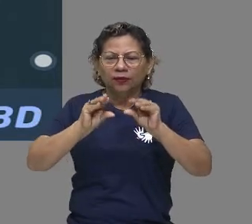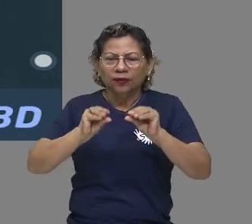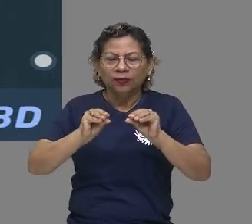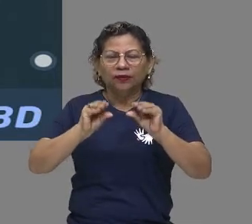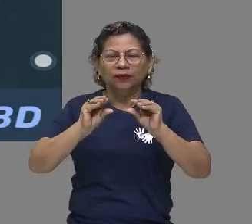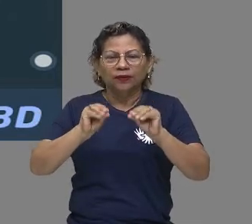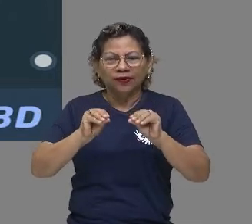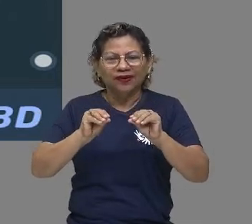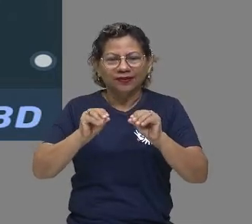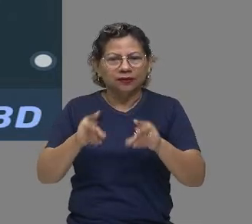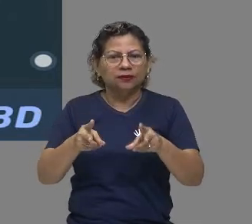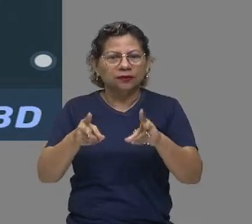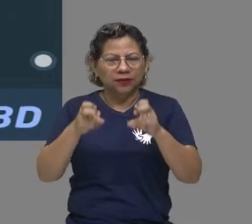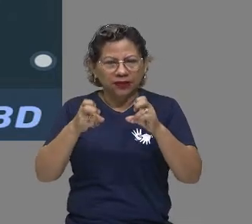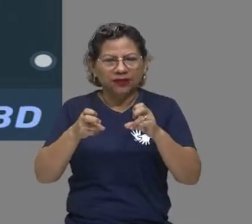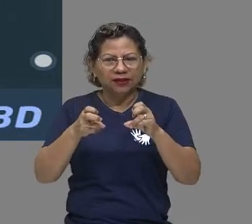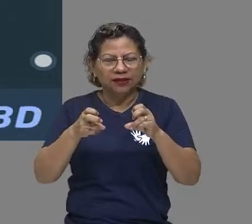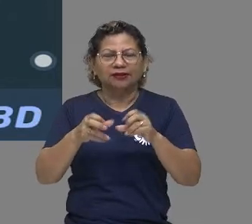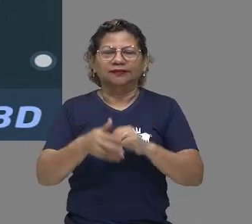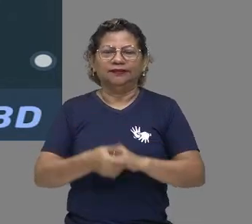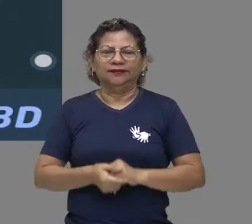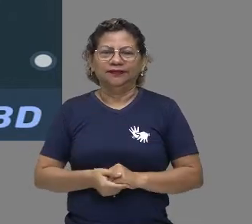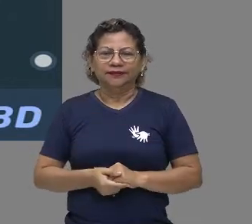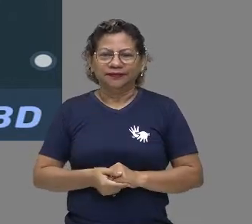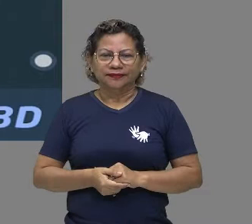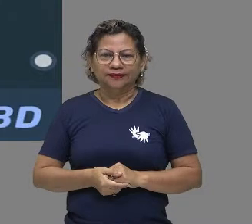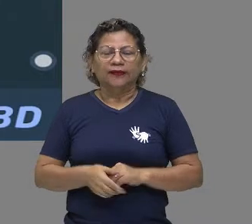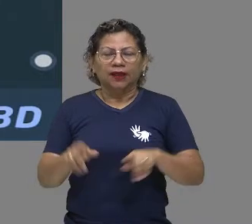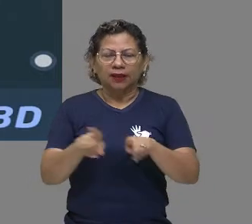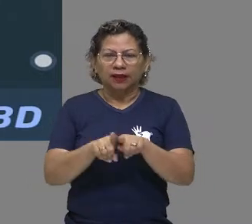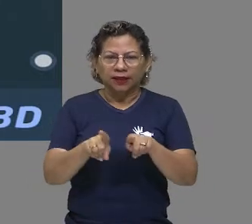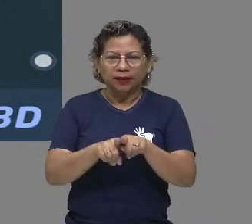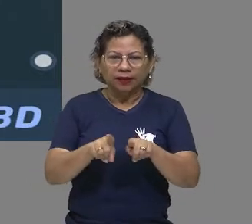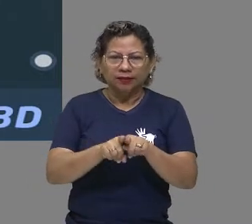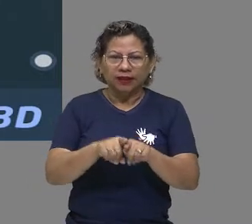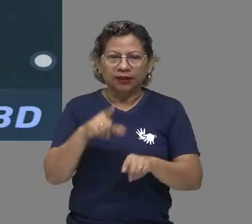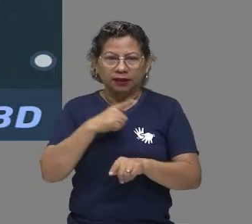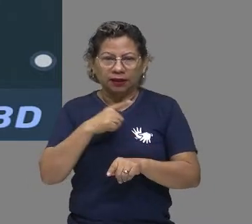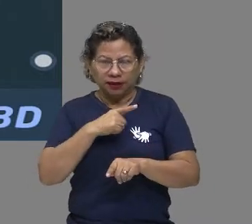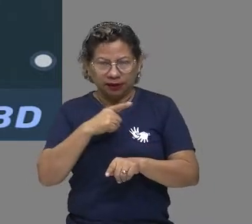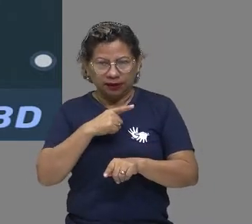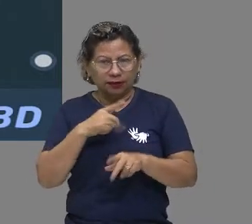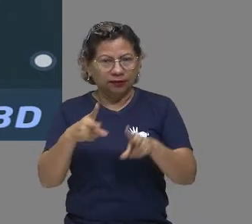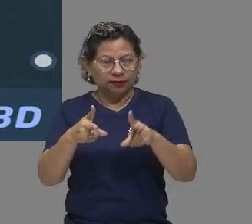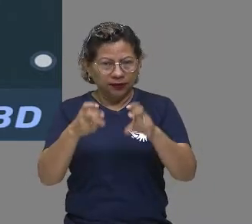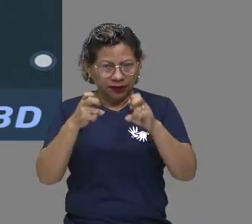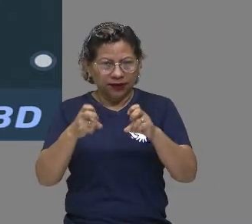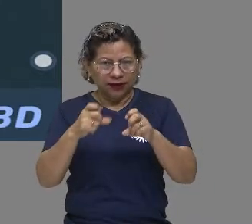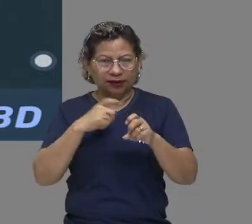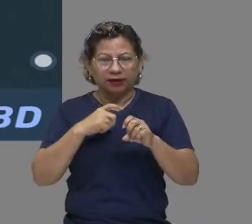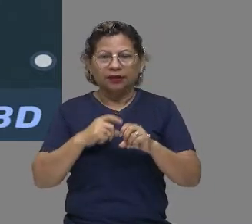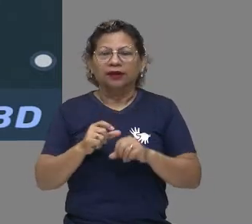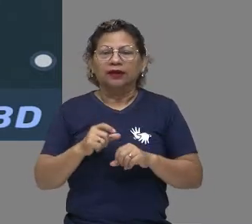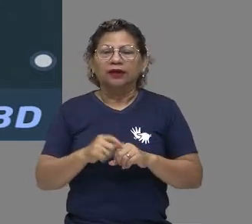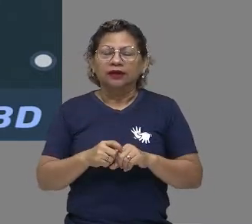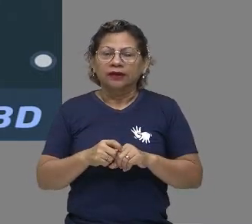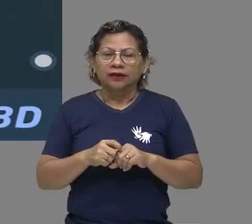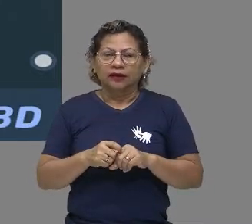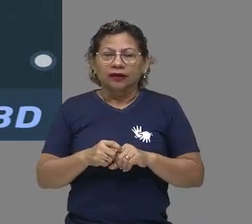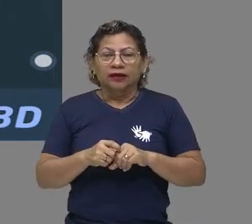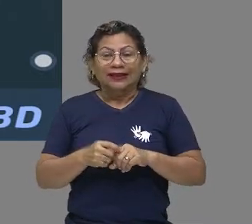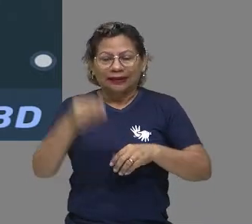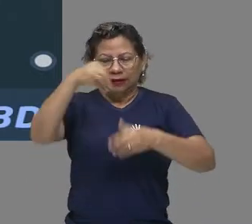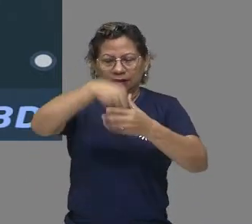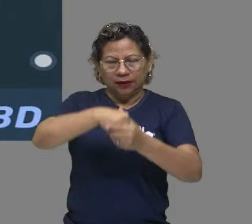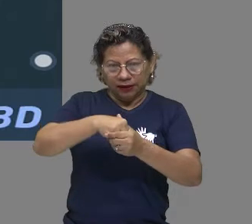nome ali já retrata para gente um pouquinho da sua característica E aí ele tem uns poros né a gente observa que existe um espaço ali